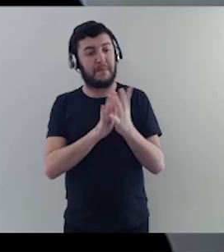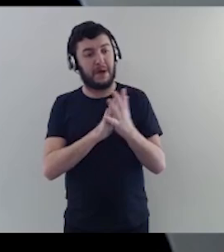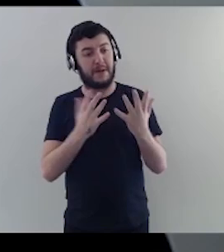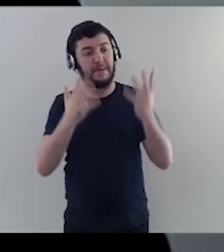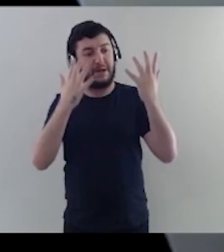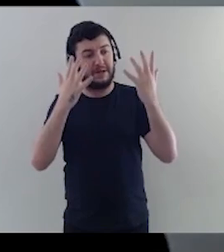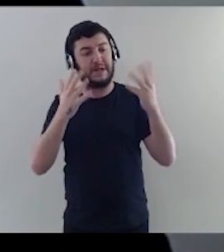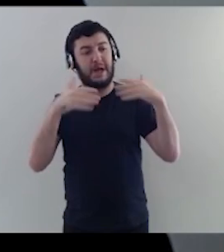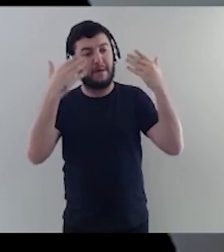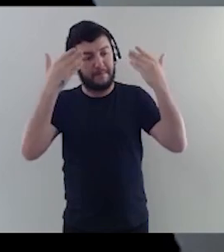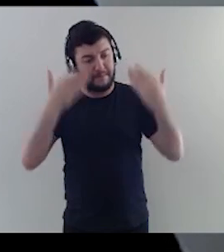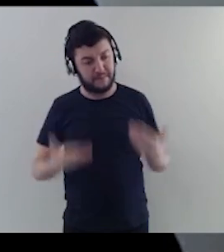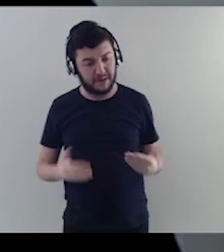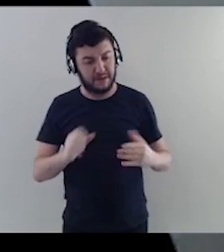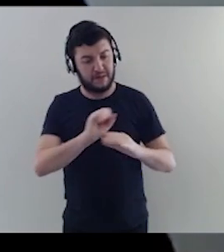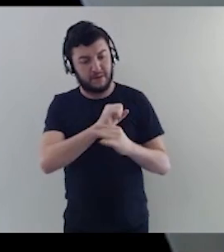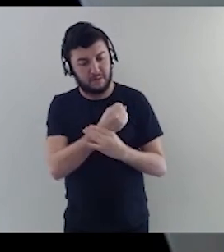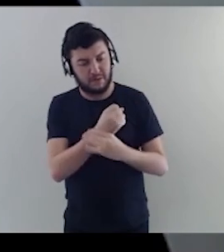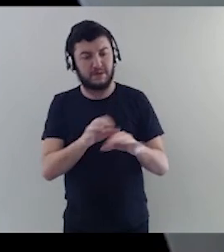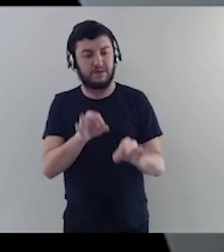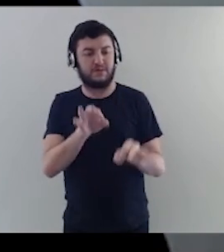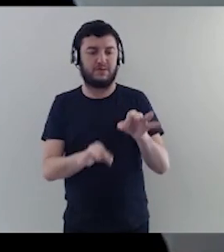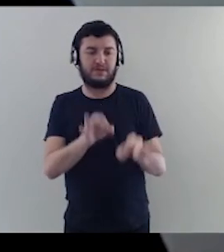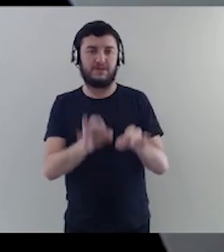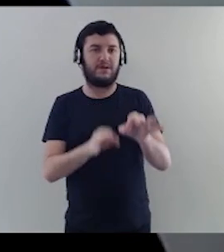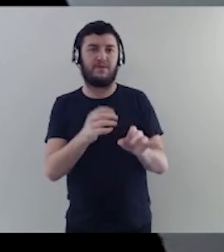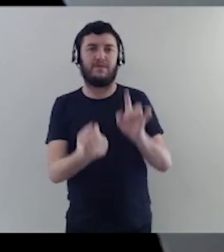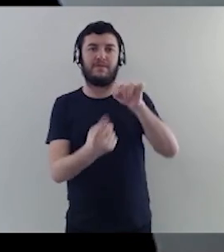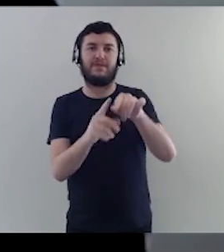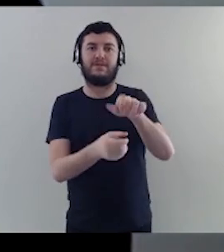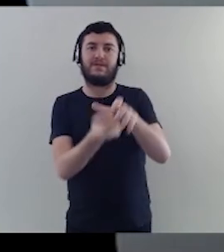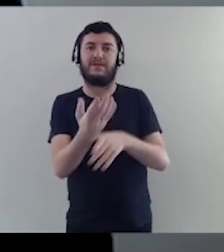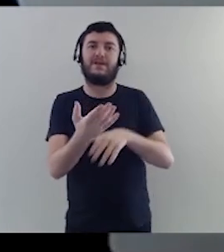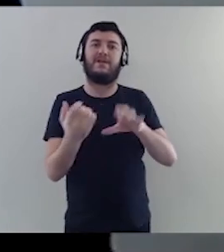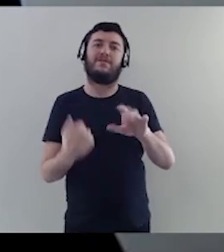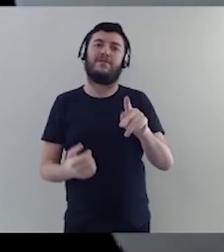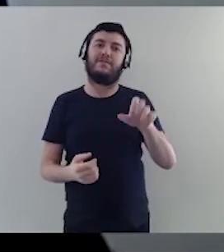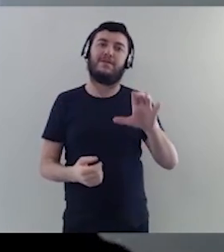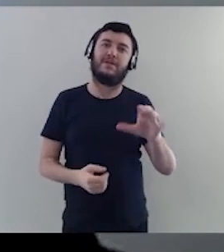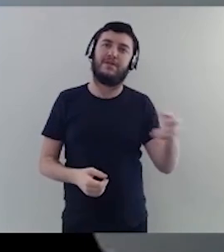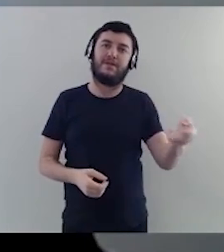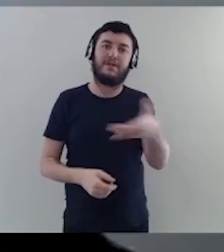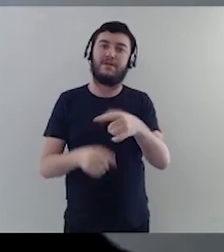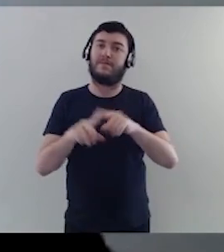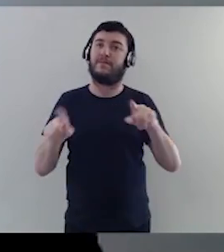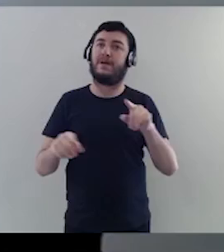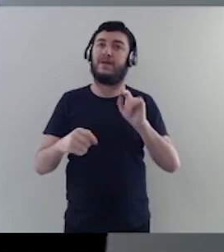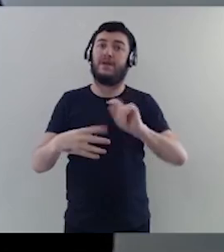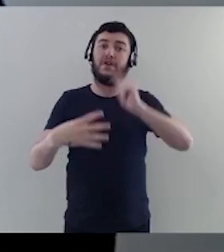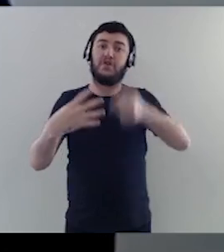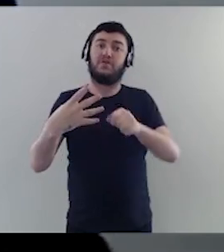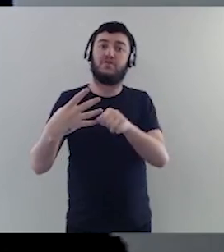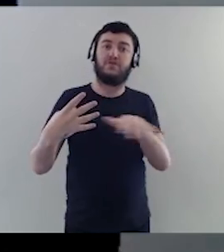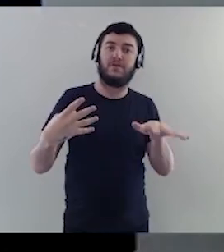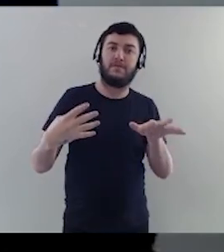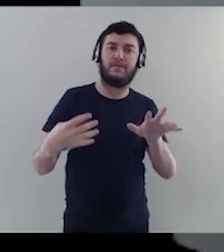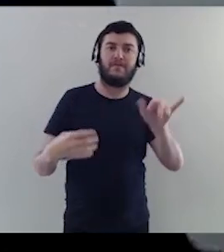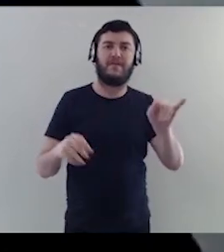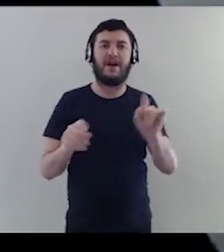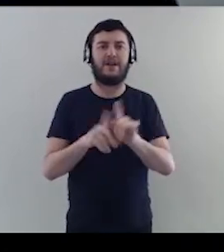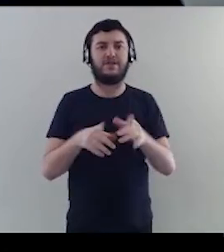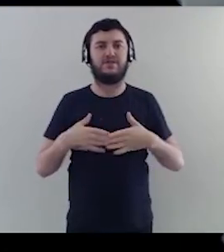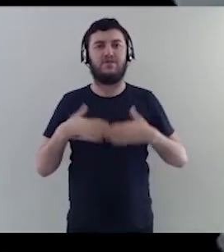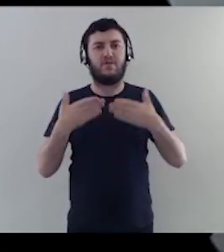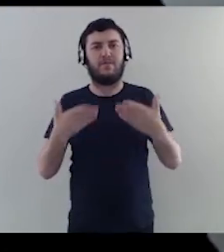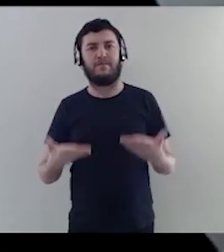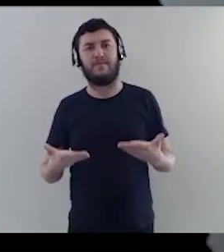E o princípio da segurança jurídica implica que a jurisprudência não possa causar surpresa